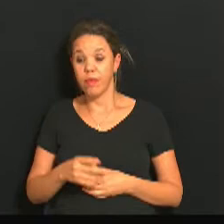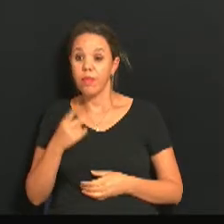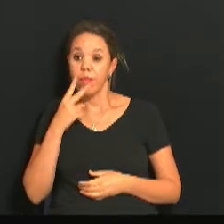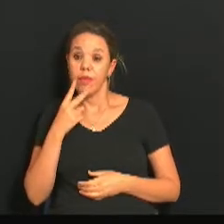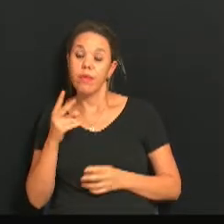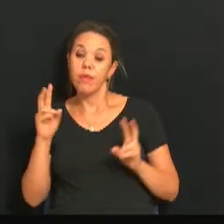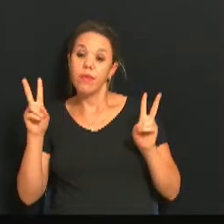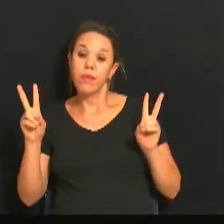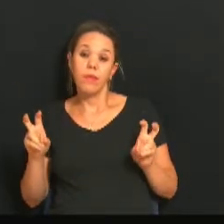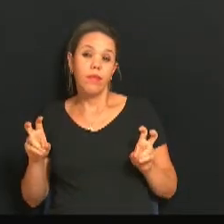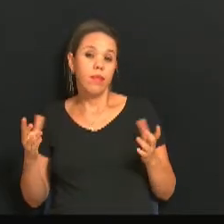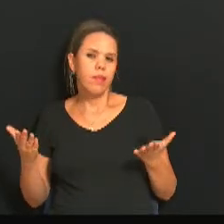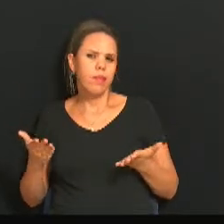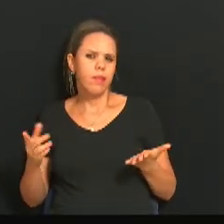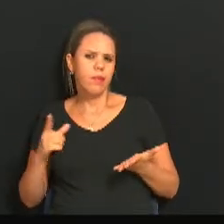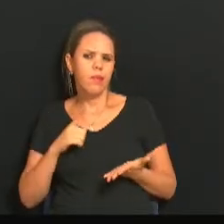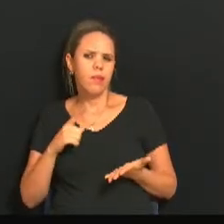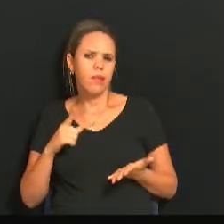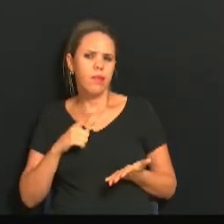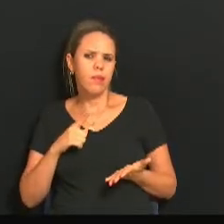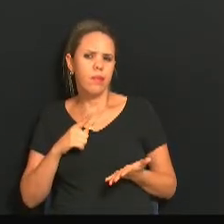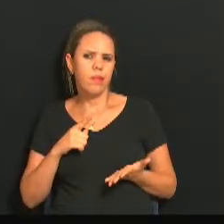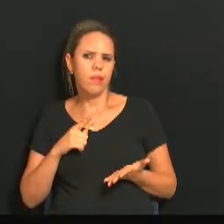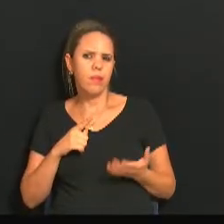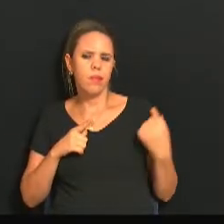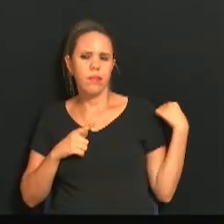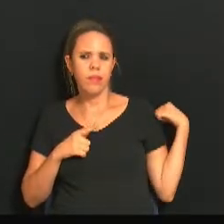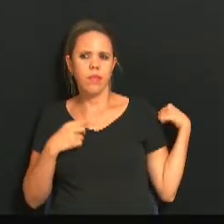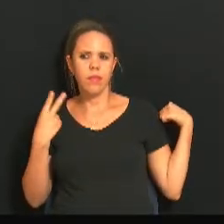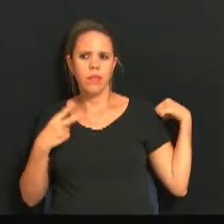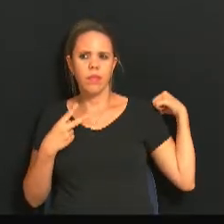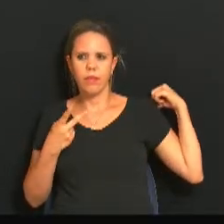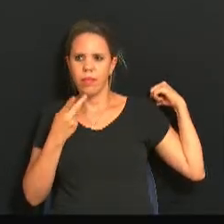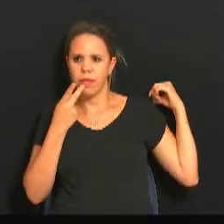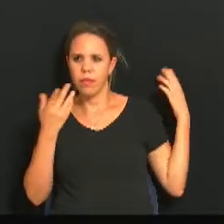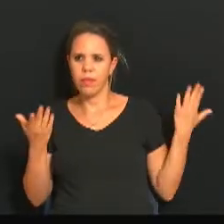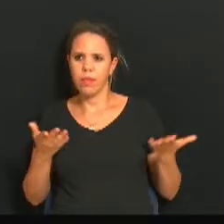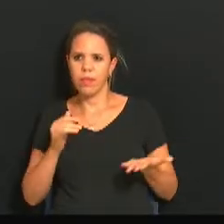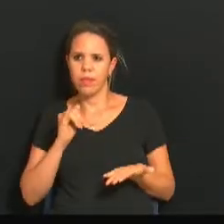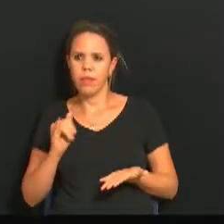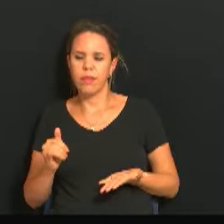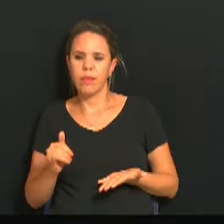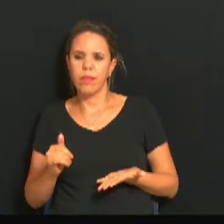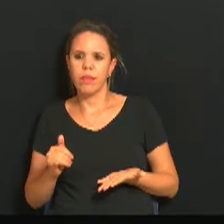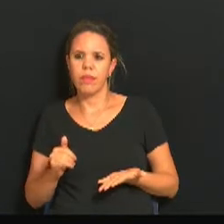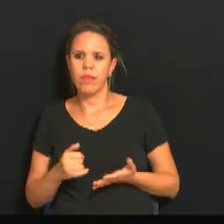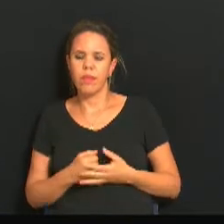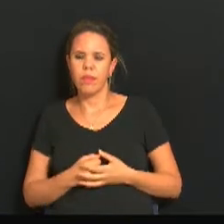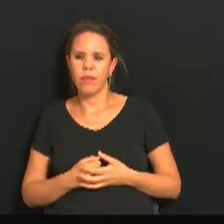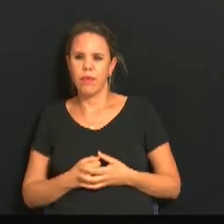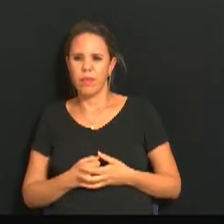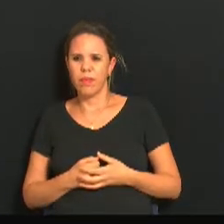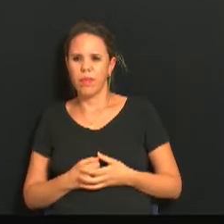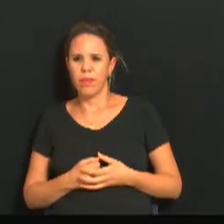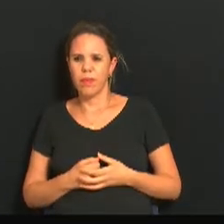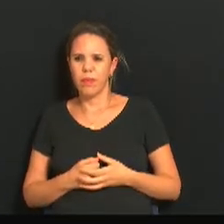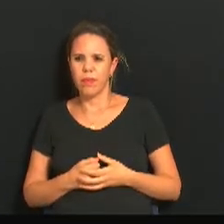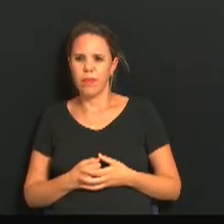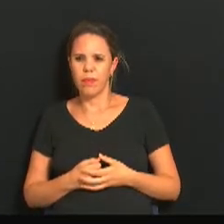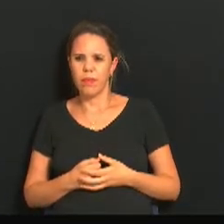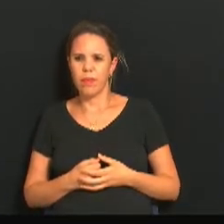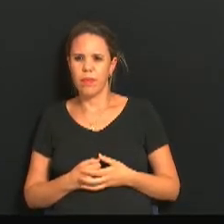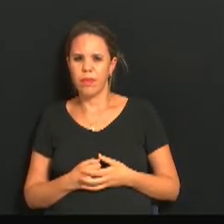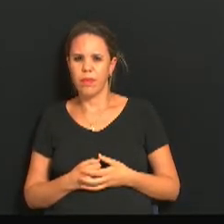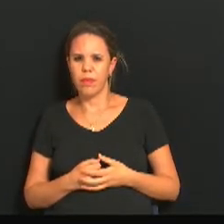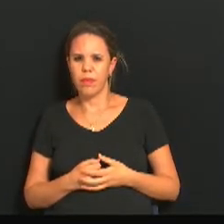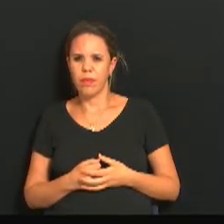Vinícius isso hoje nós temos um complexo uma a vereadora idade isso aí nós temos um complexo ali e nesse complexo